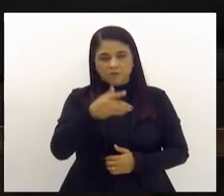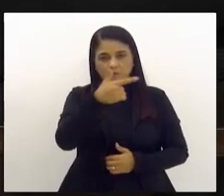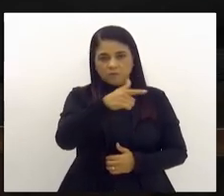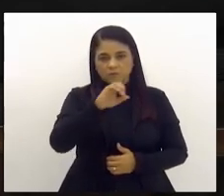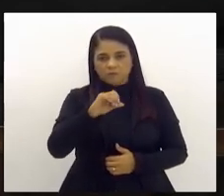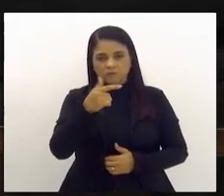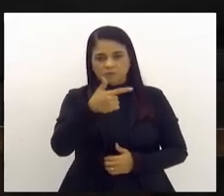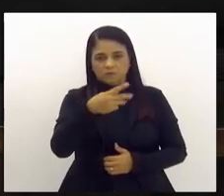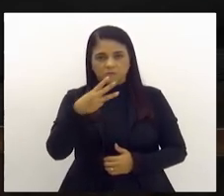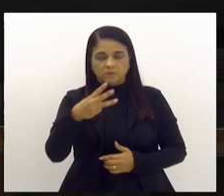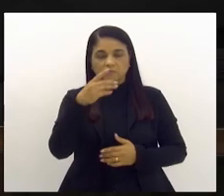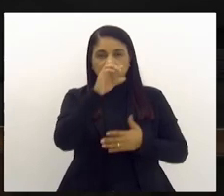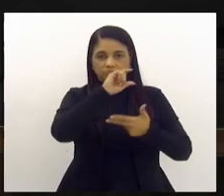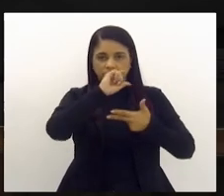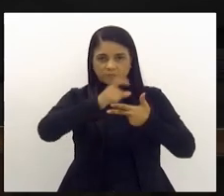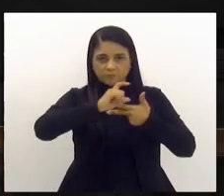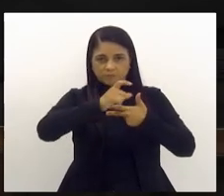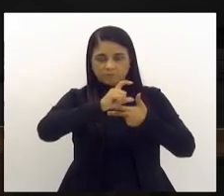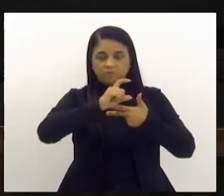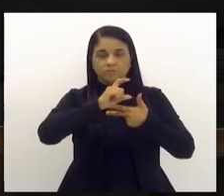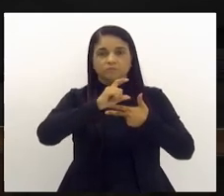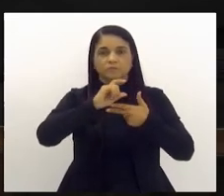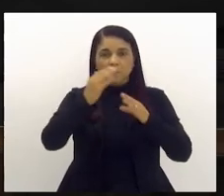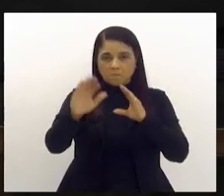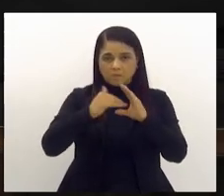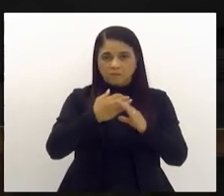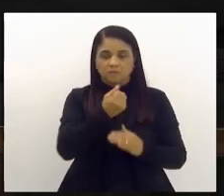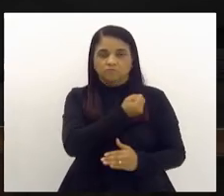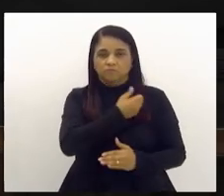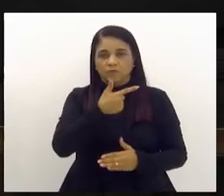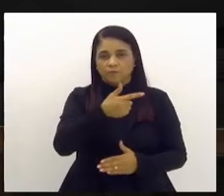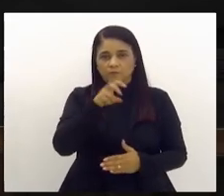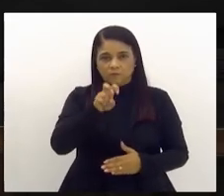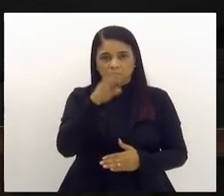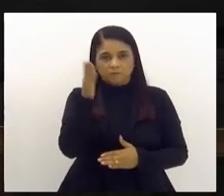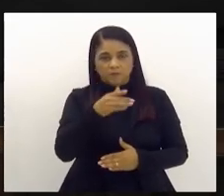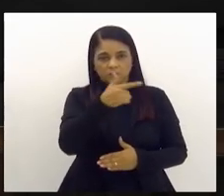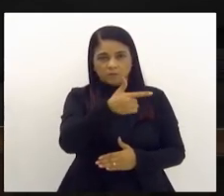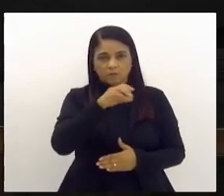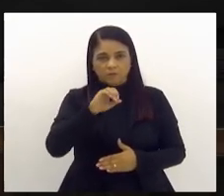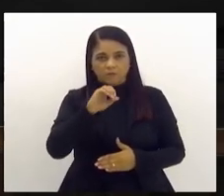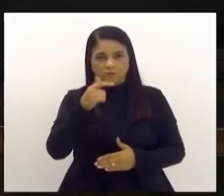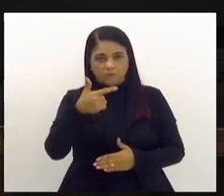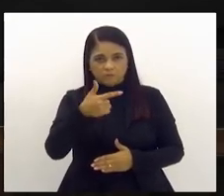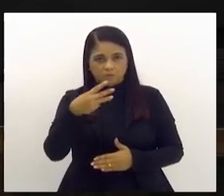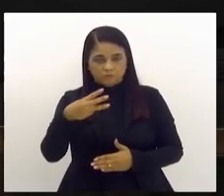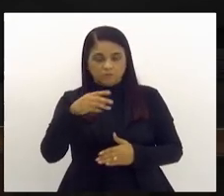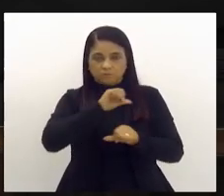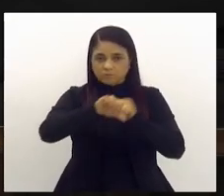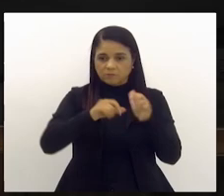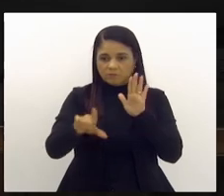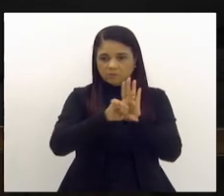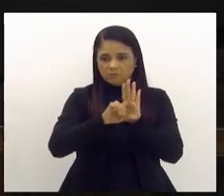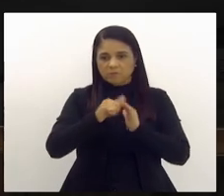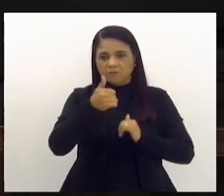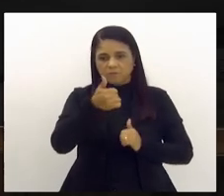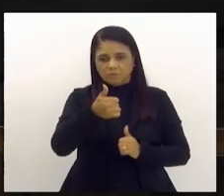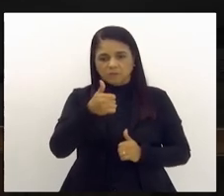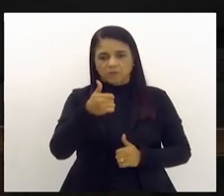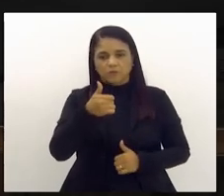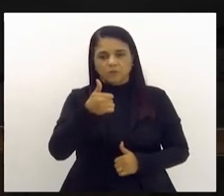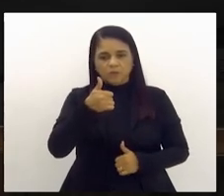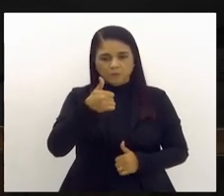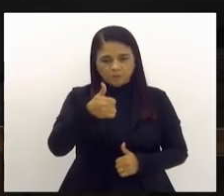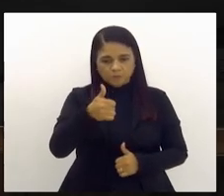2.387/2023, de autoria do Poder Executivo, mensagem número 25/2023, que altera a lei número 1060, de